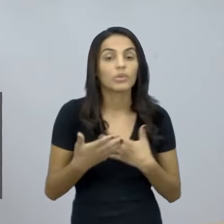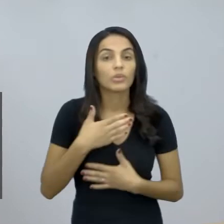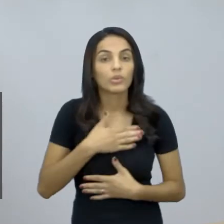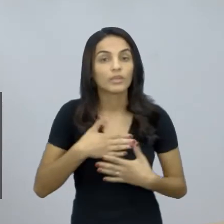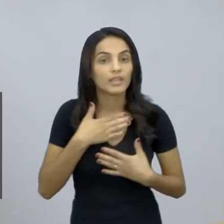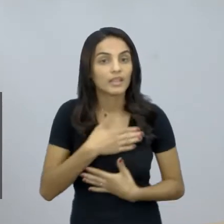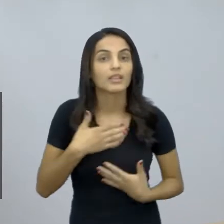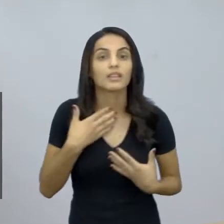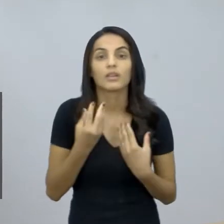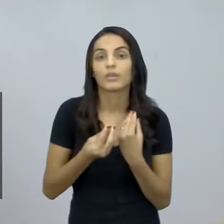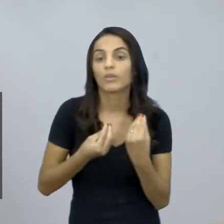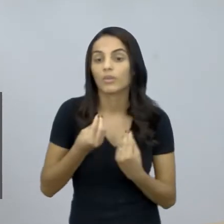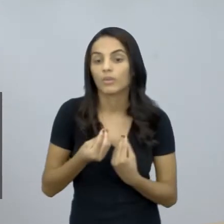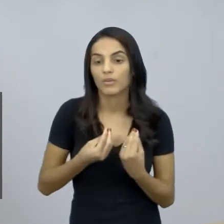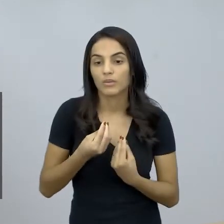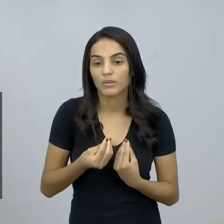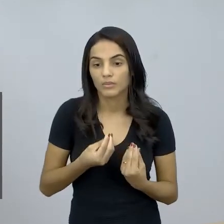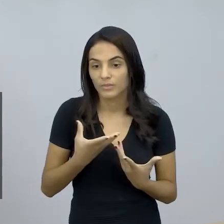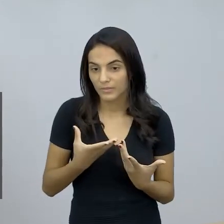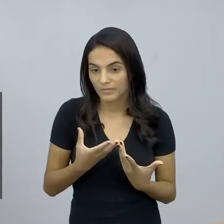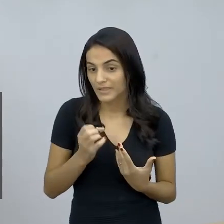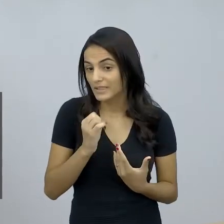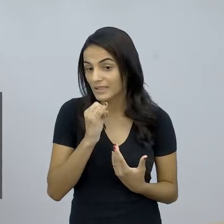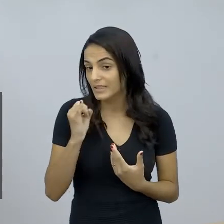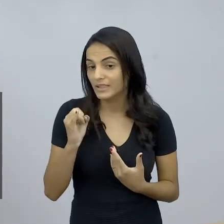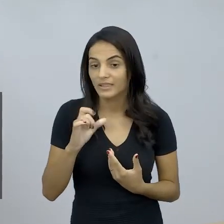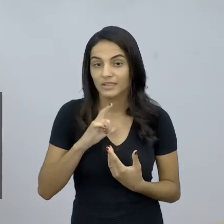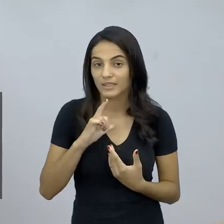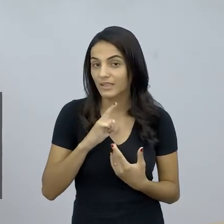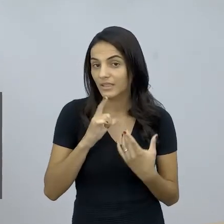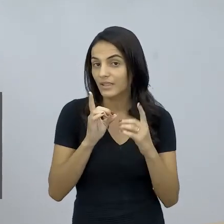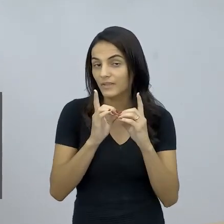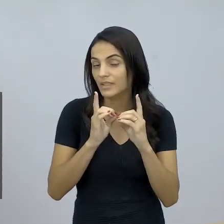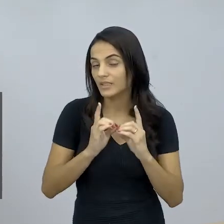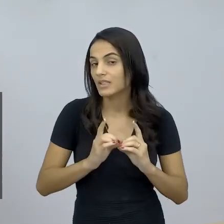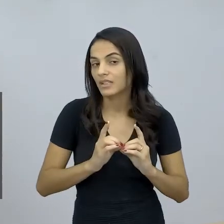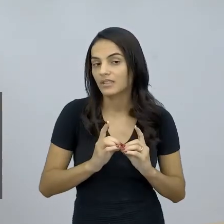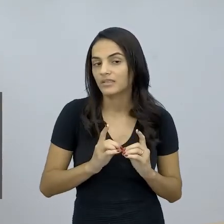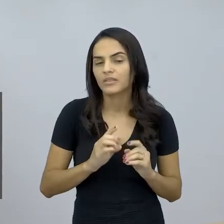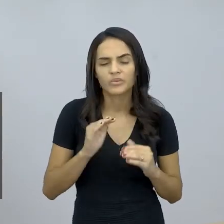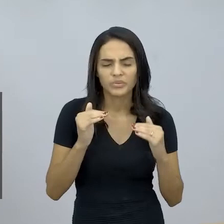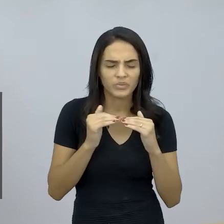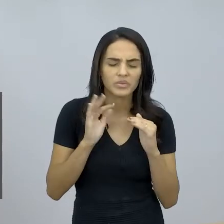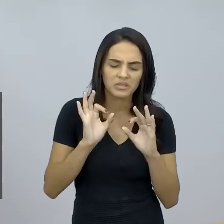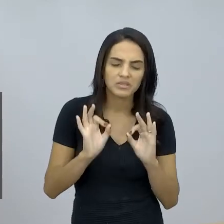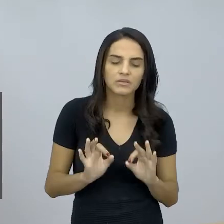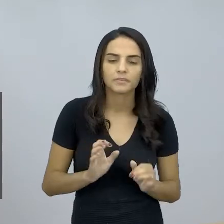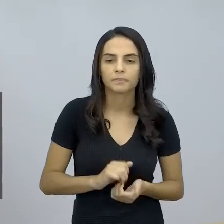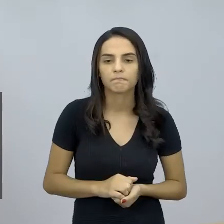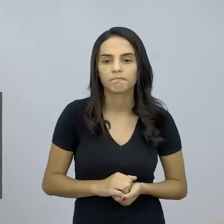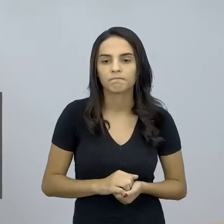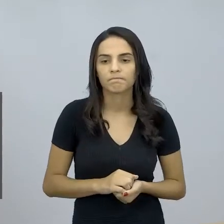ser tratado. Se eu tivesse essa deficiência, com certeza não como coitadinho.